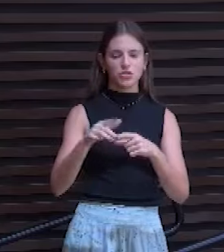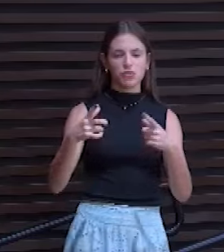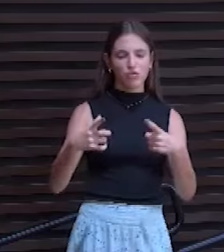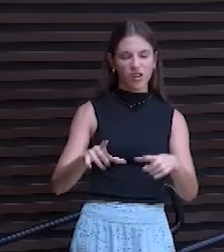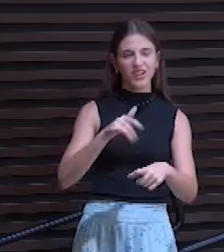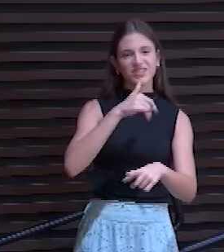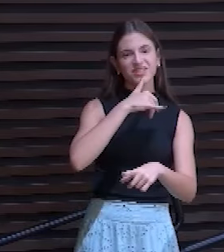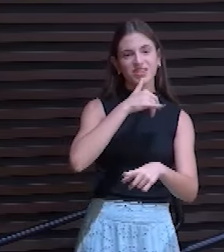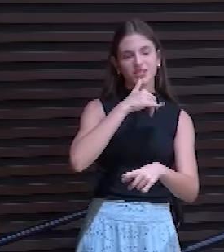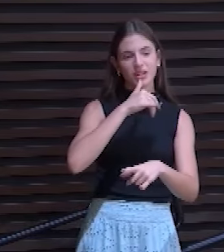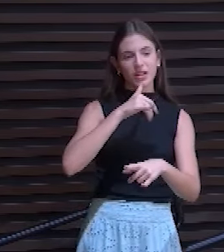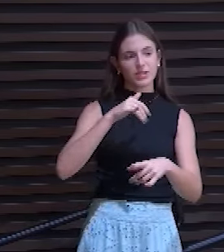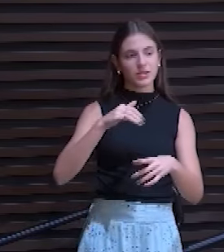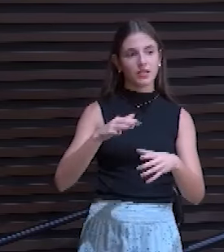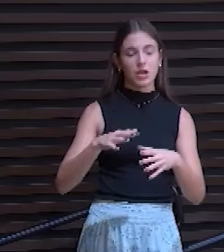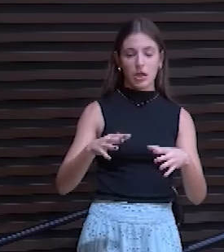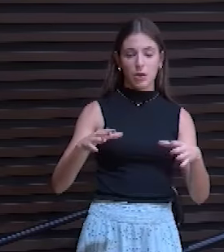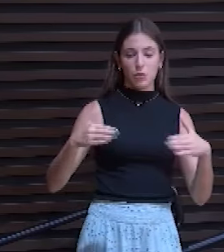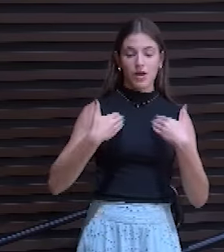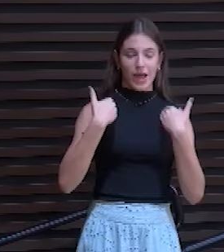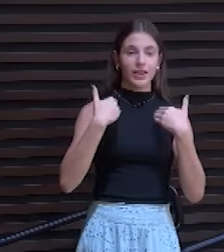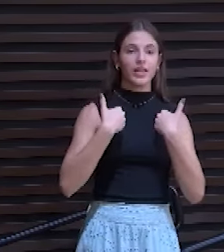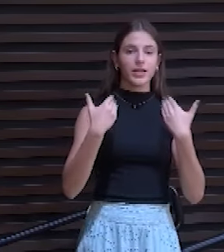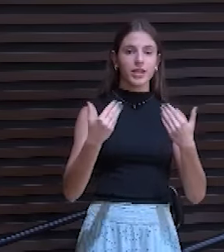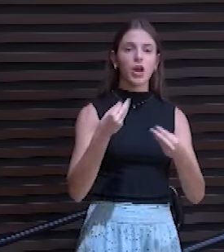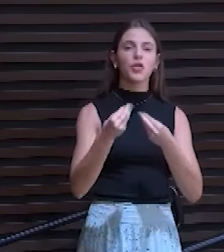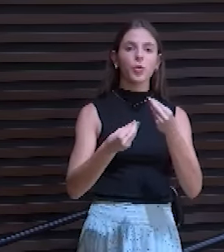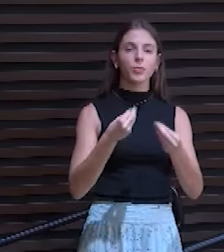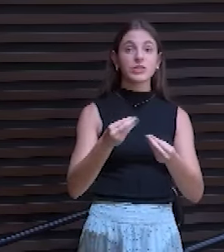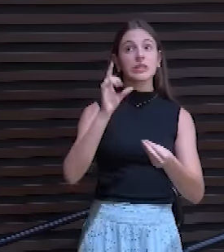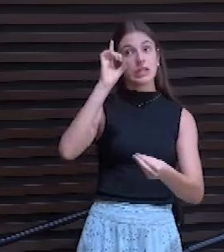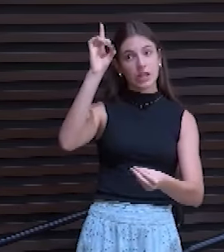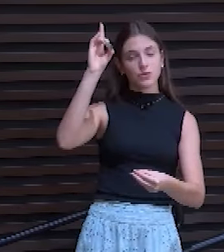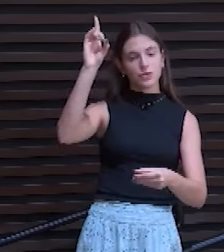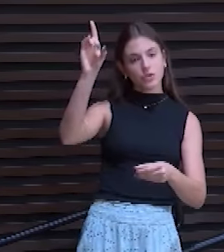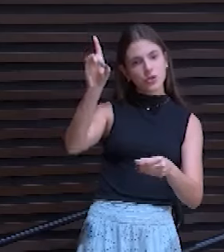se o próprio Criador da vida estivesse ali.